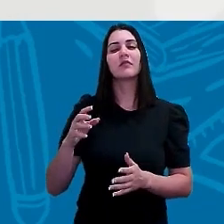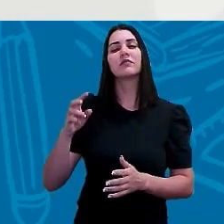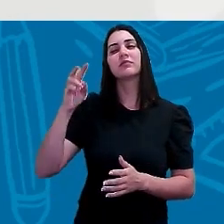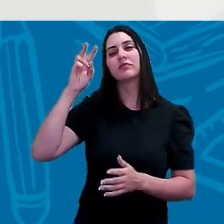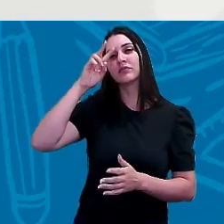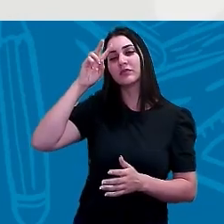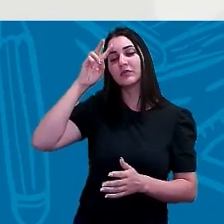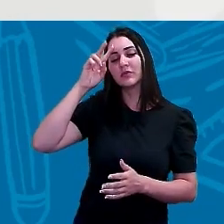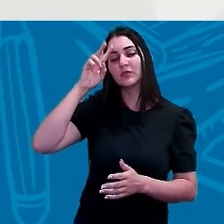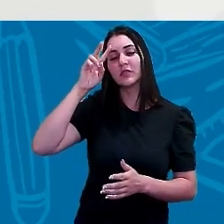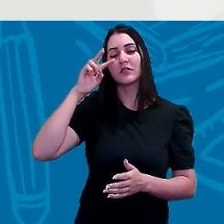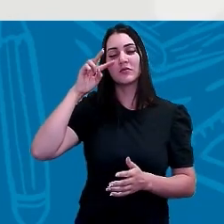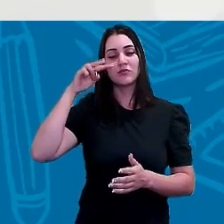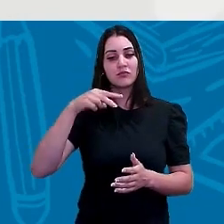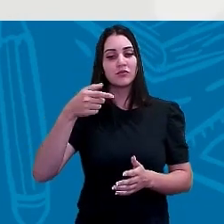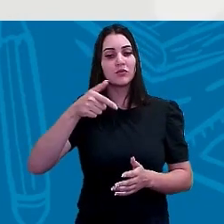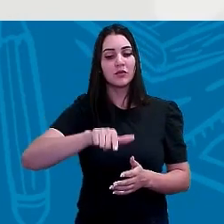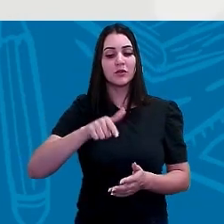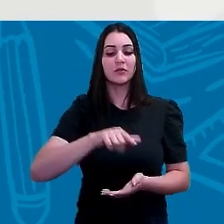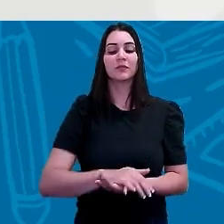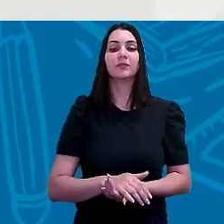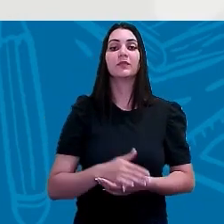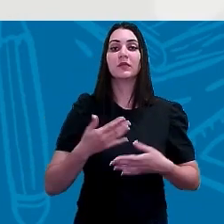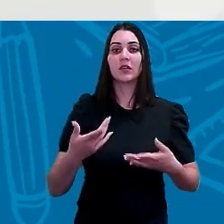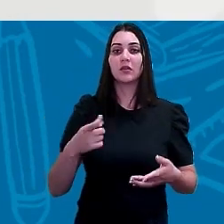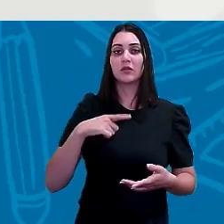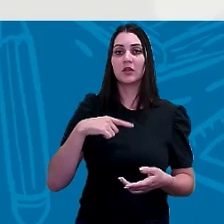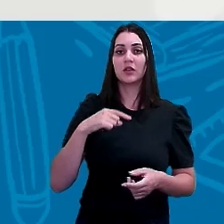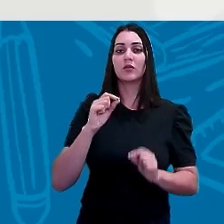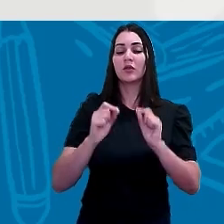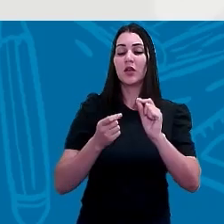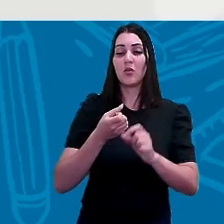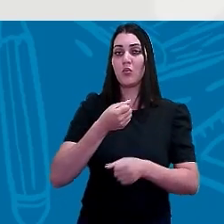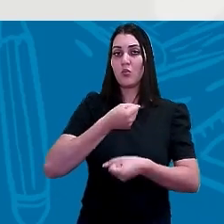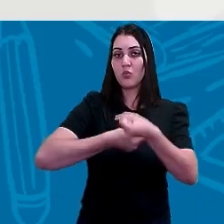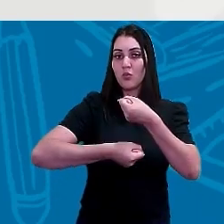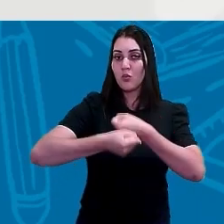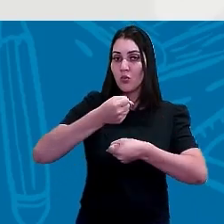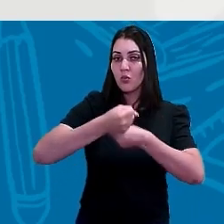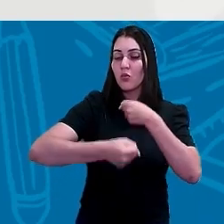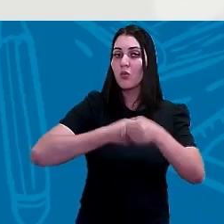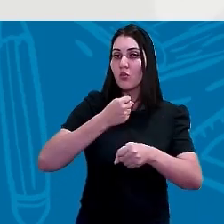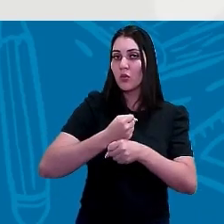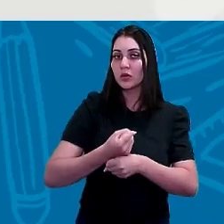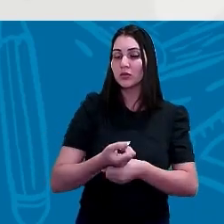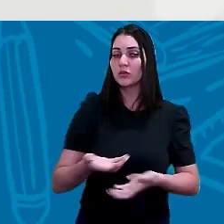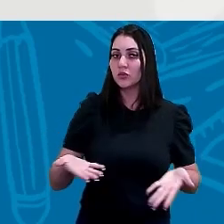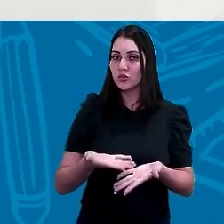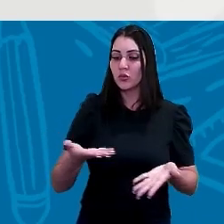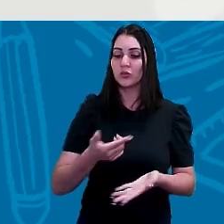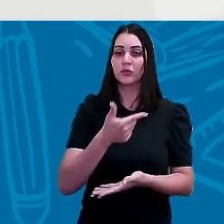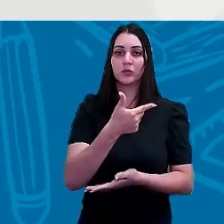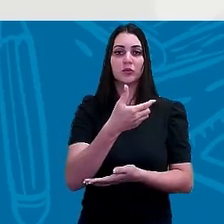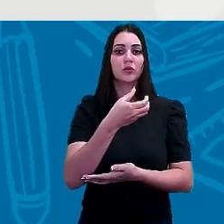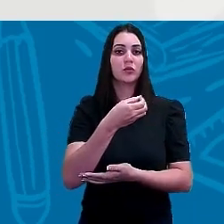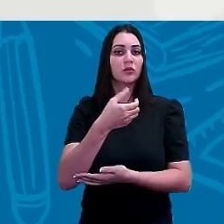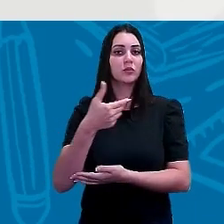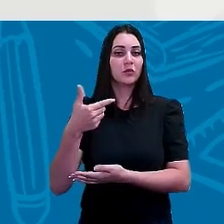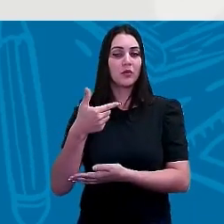também aquela subtração com trocas. Então, eu tenho um ano que nós estamos, que é 2022,